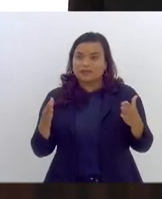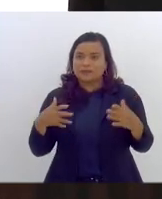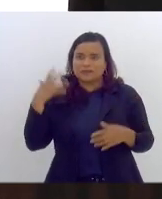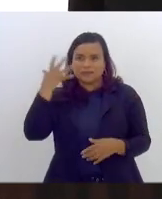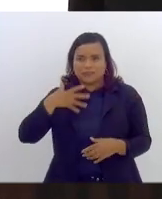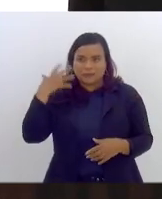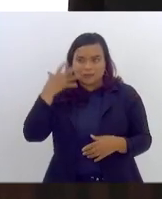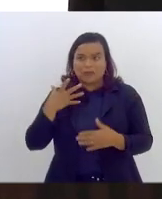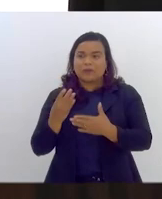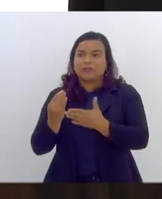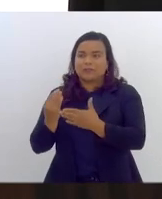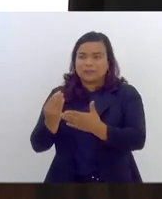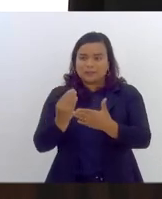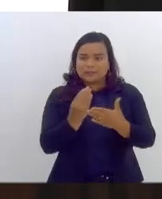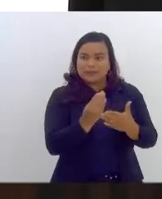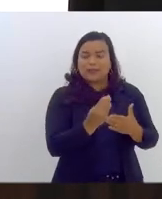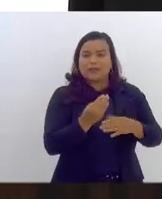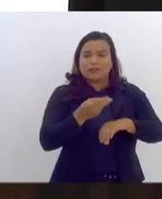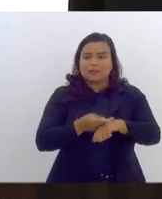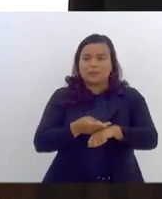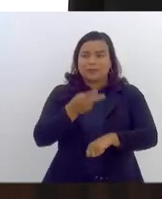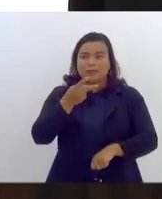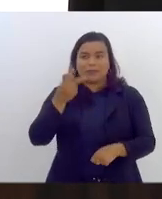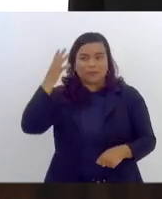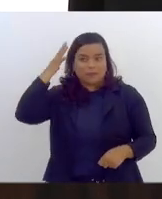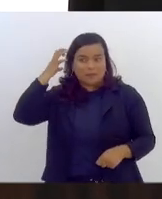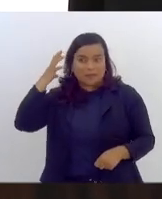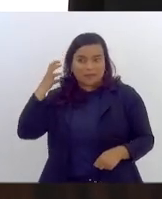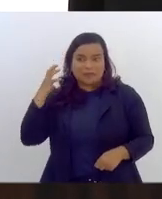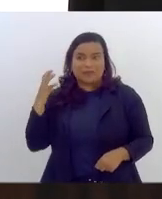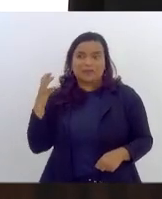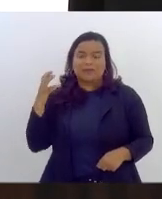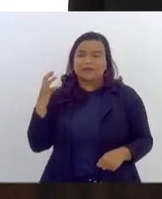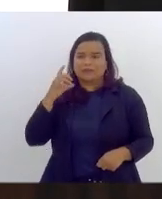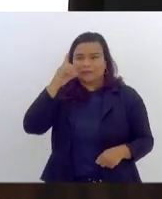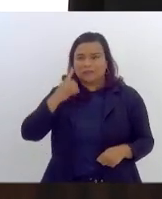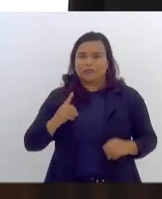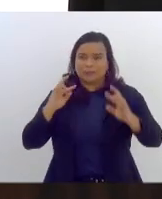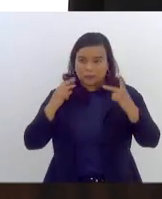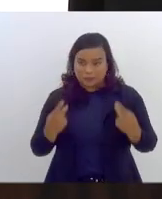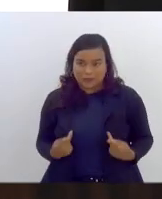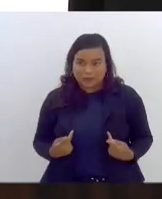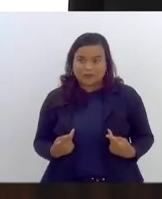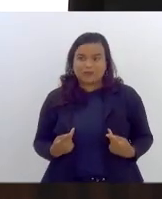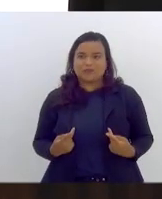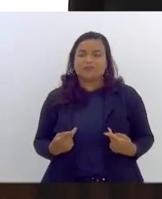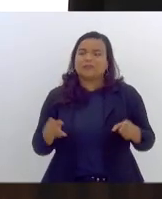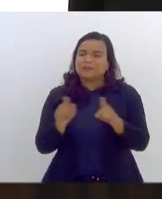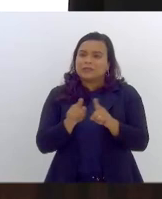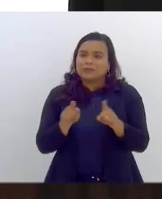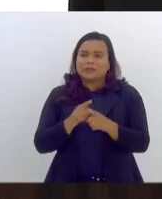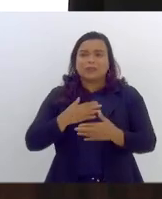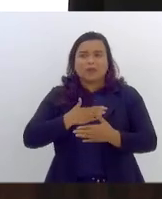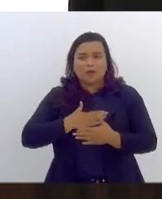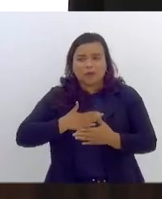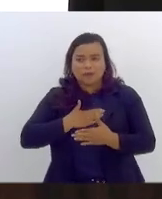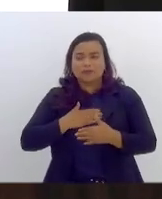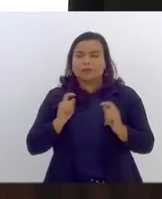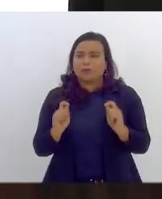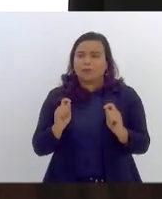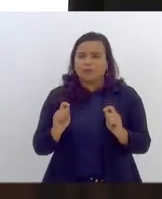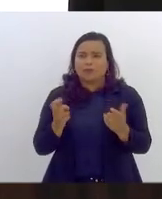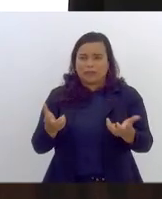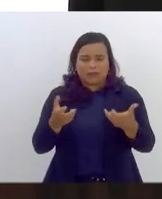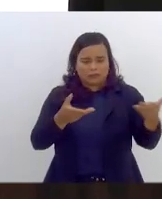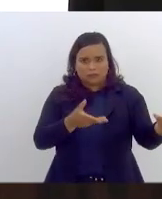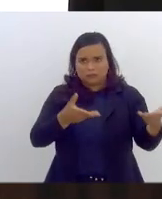de entrega do Prêmio Marielle Franco de Direitos Humanos e gostaria de convidar